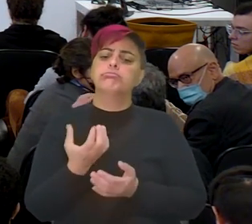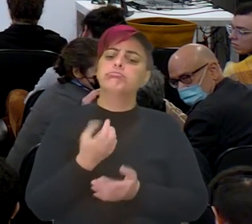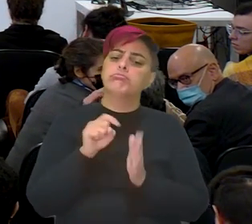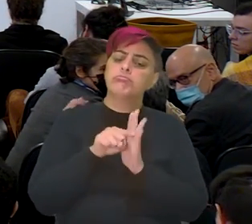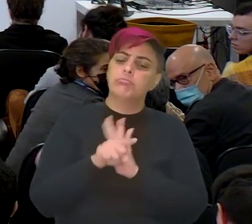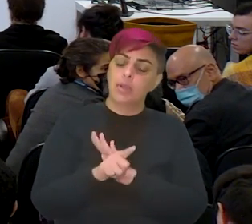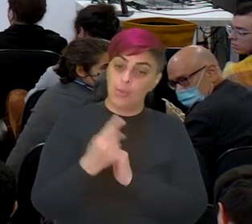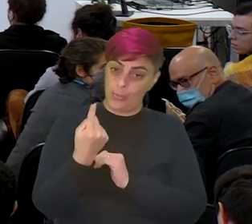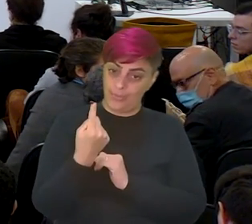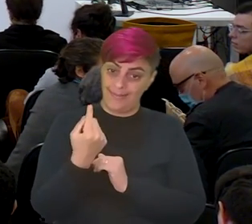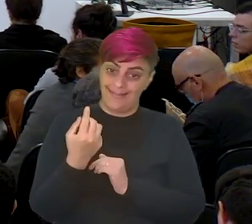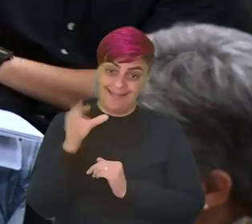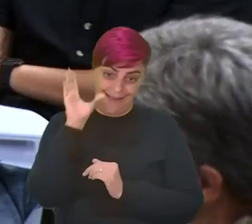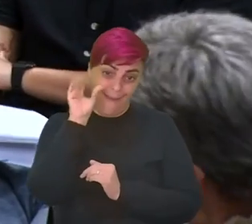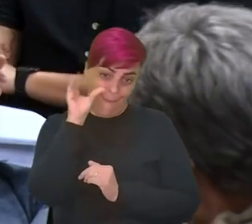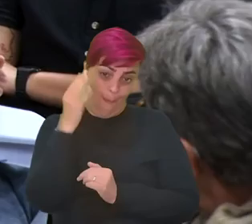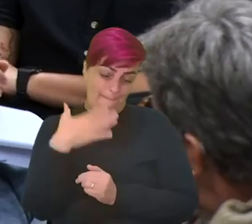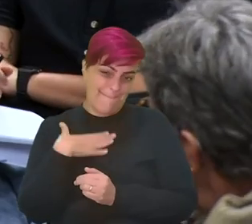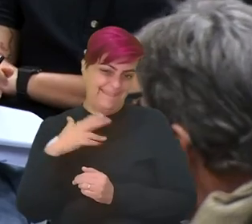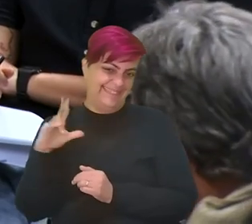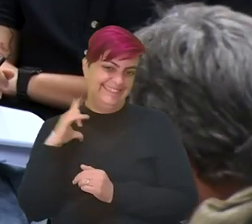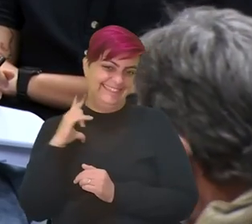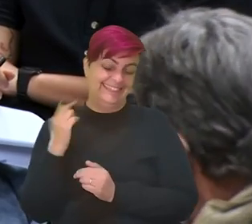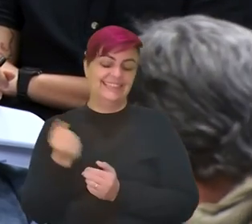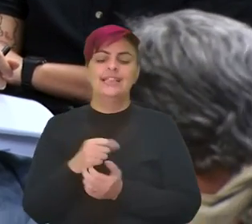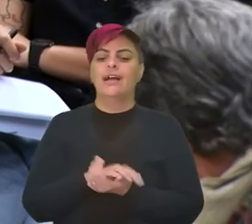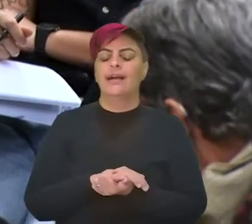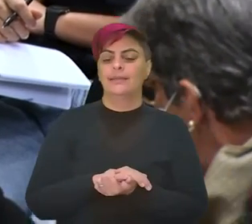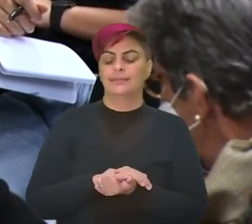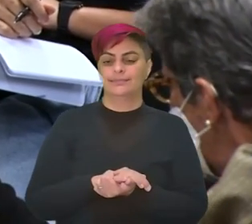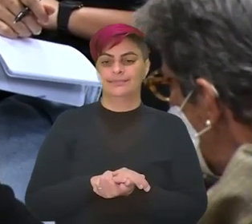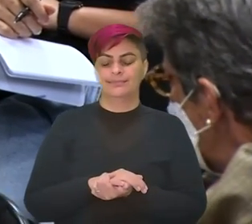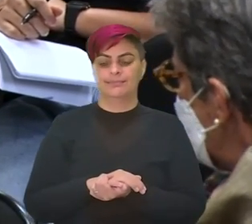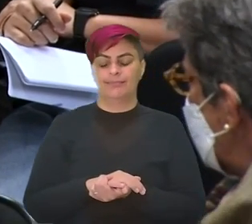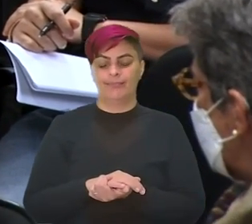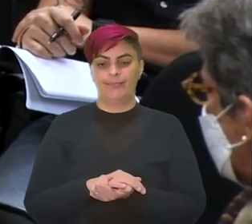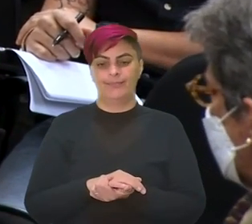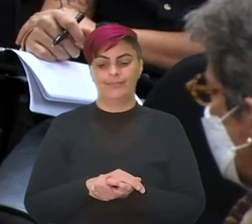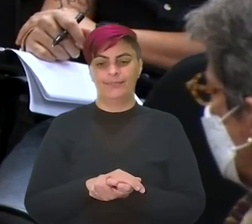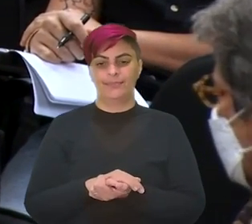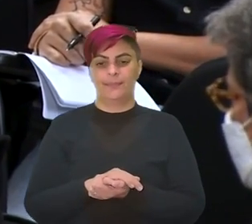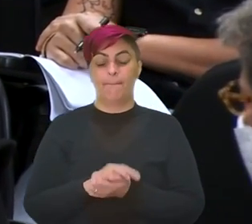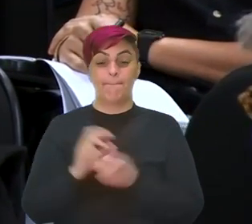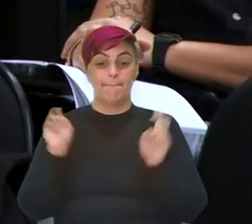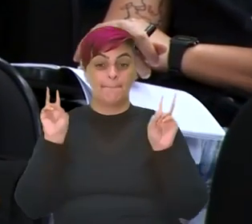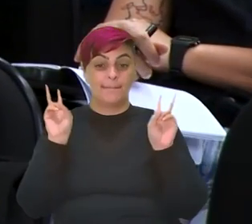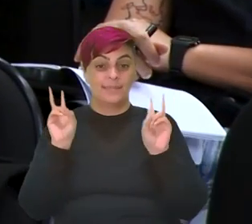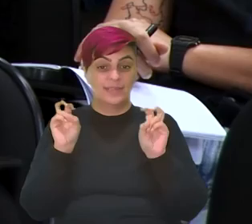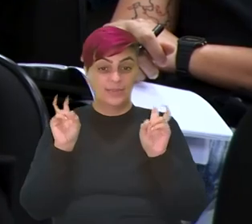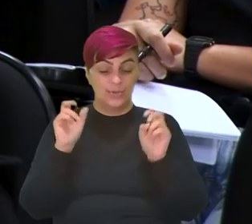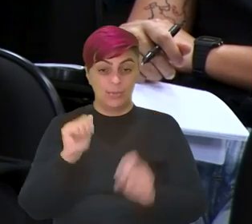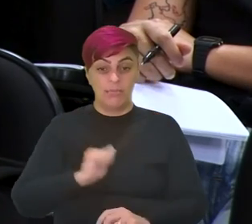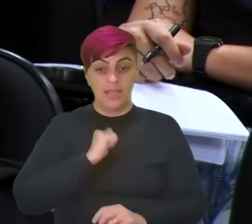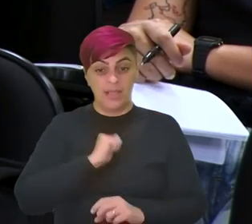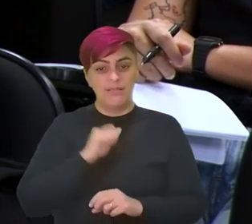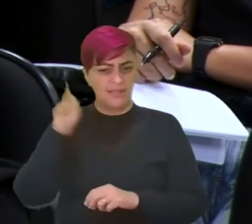Professor, eu queria fazer uma pergunta, na verdade, é uma curiosidade minha em particular. A senhora levantou a discussão sobre a questão